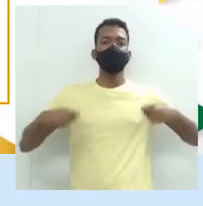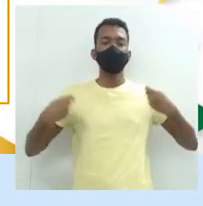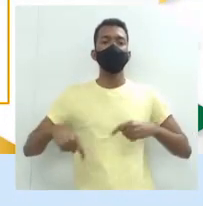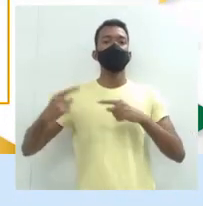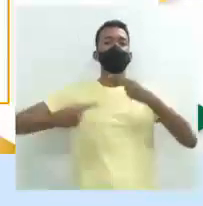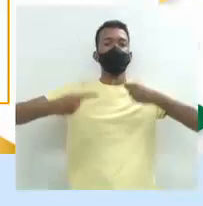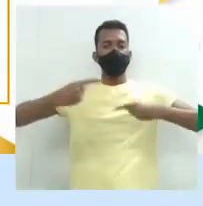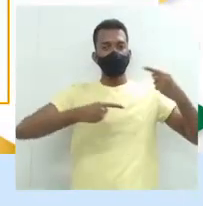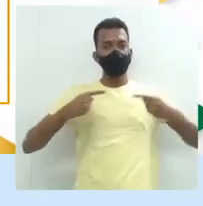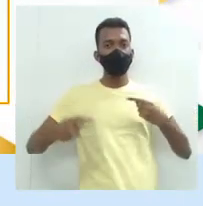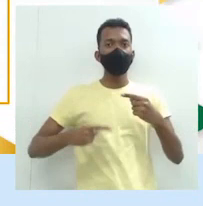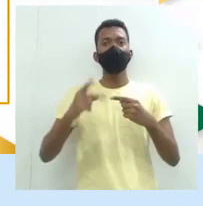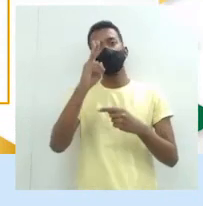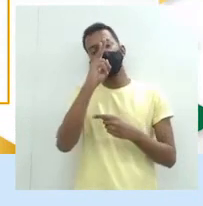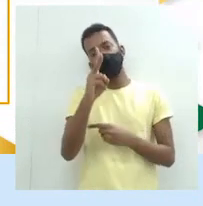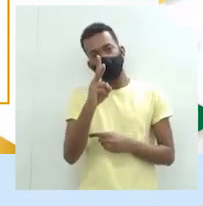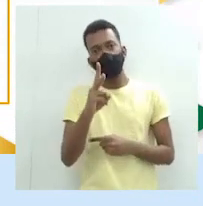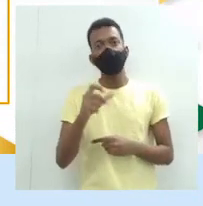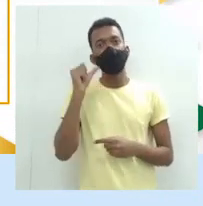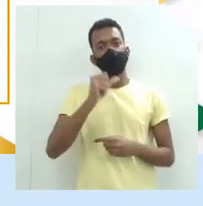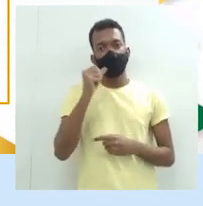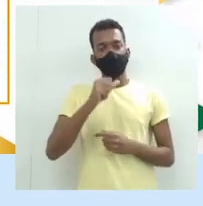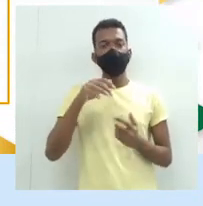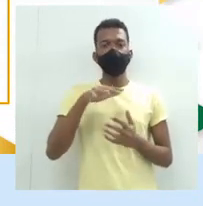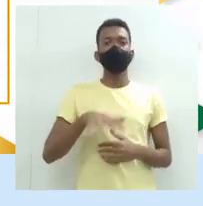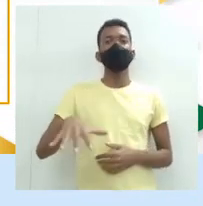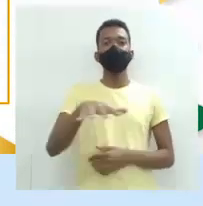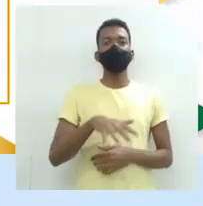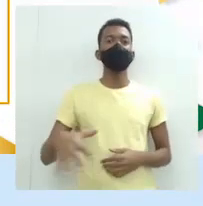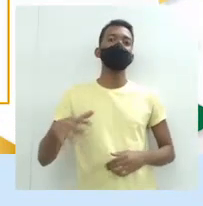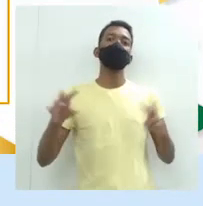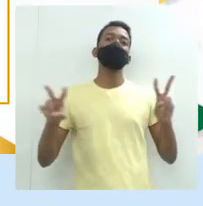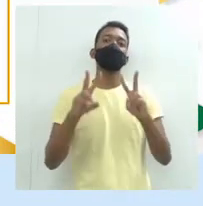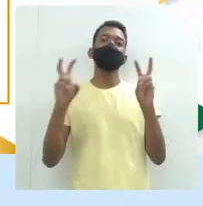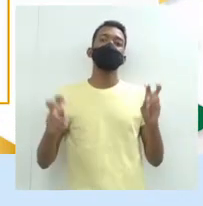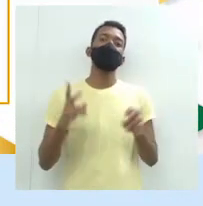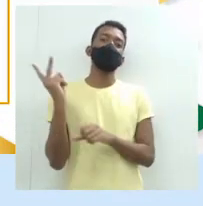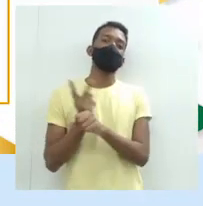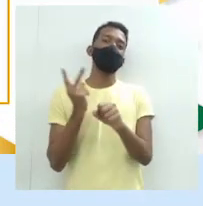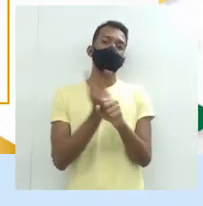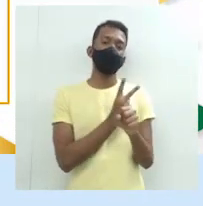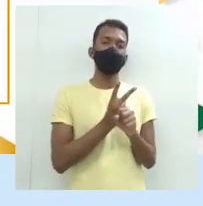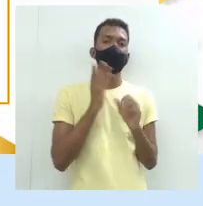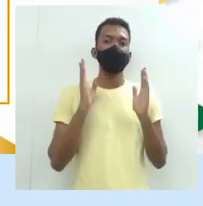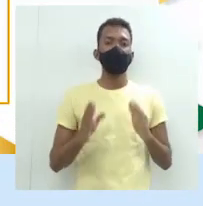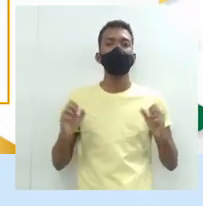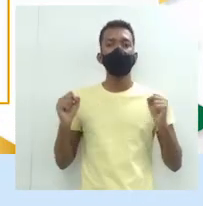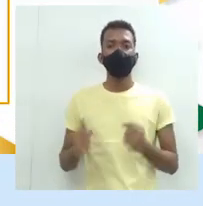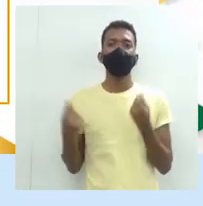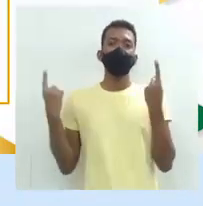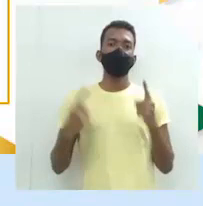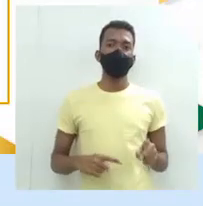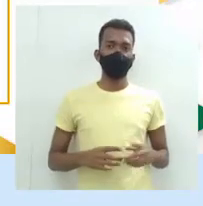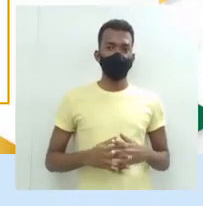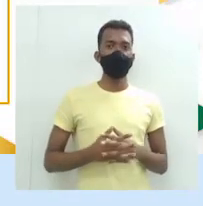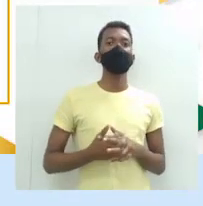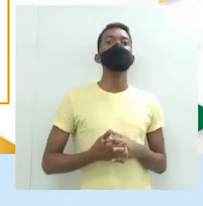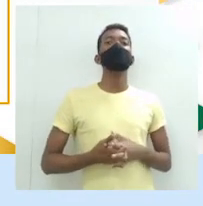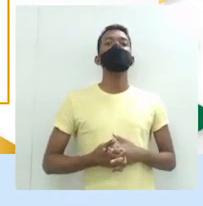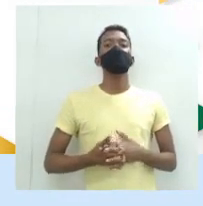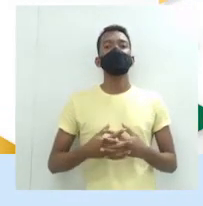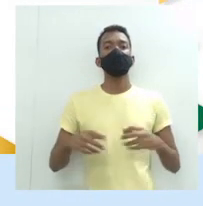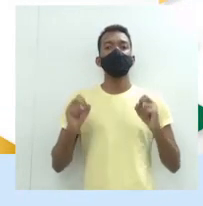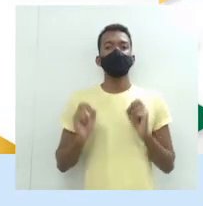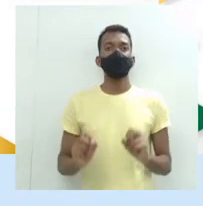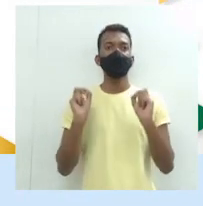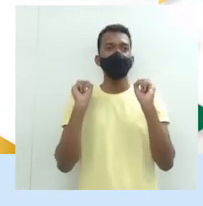dialogar, fortalecer as mulheres para que em caso de violência seja feito qualquer denúncia, ok?